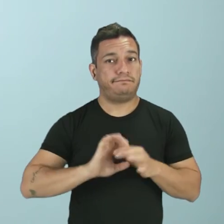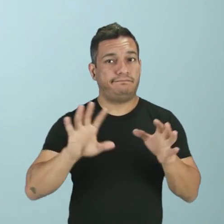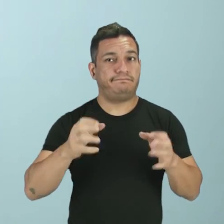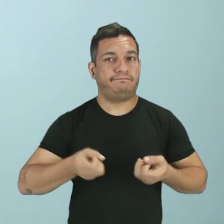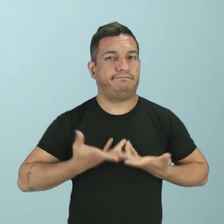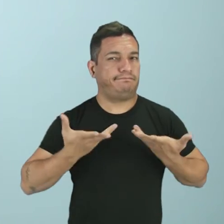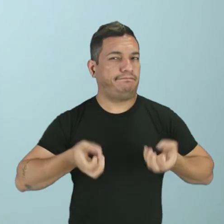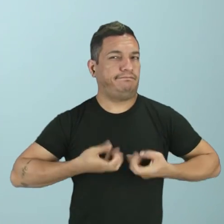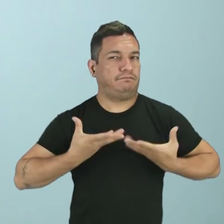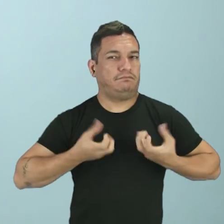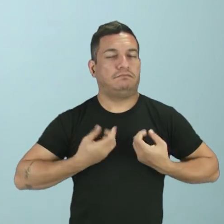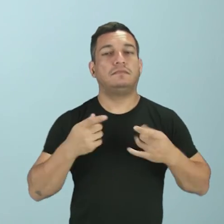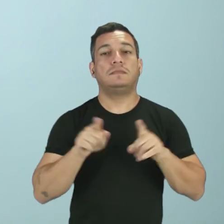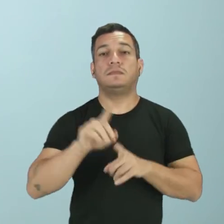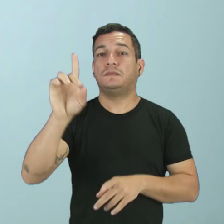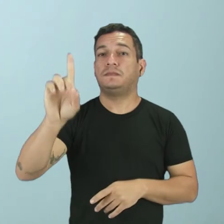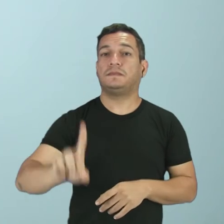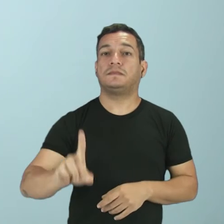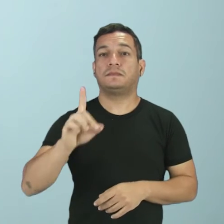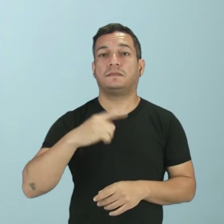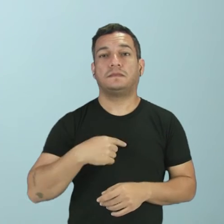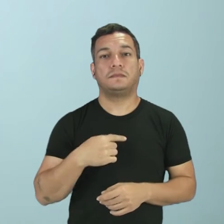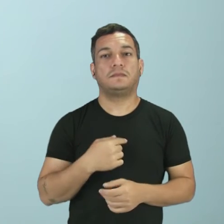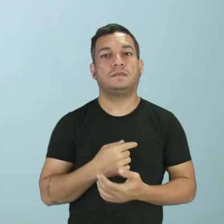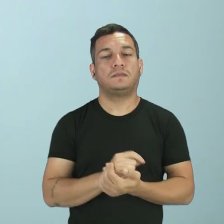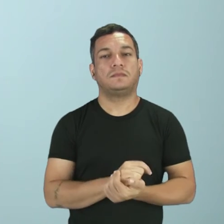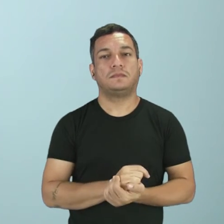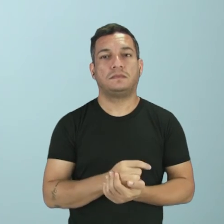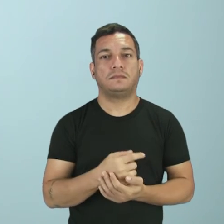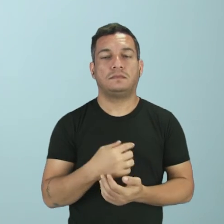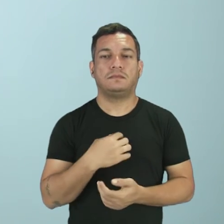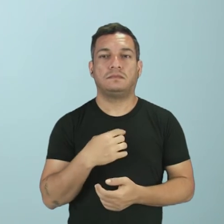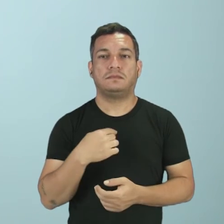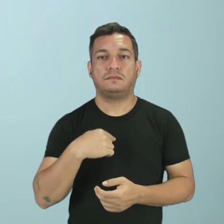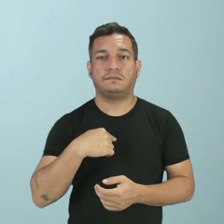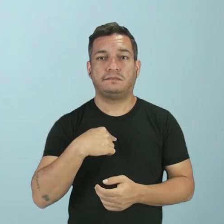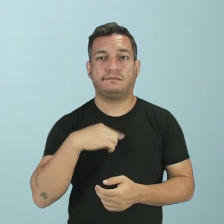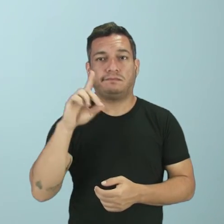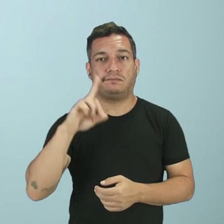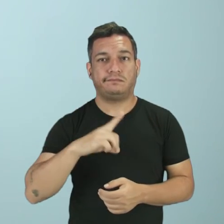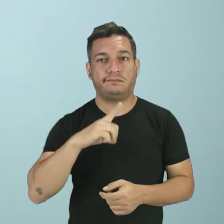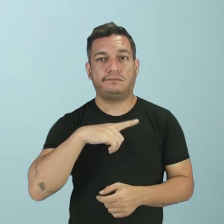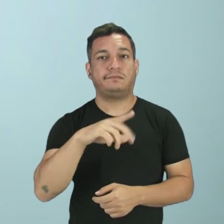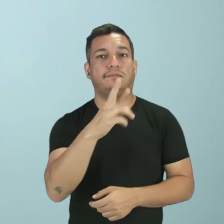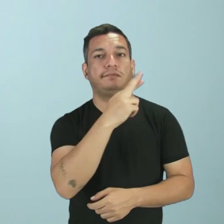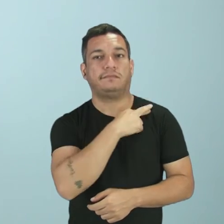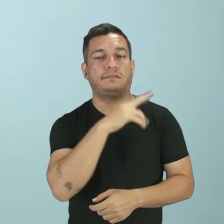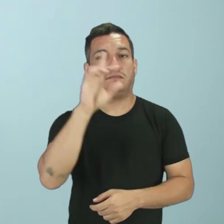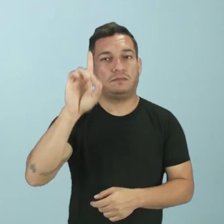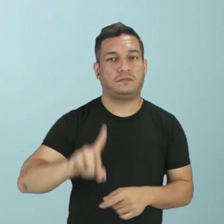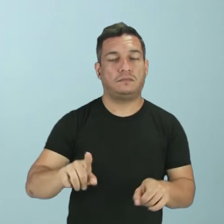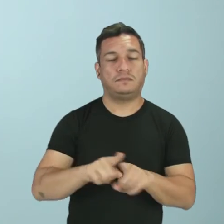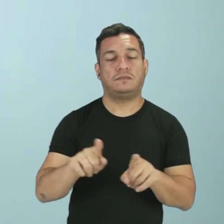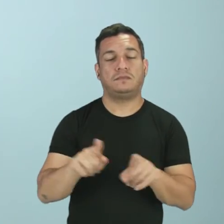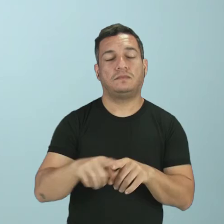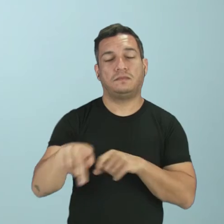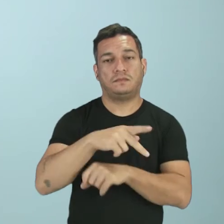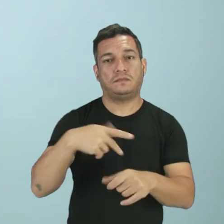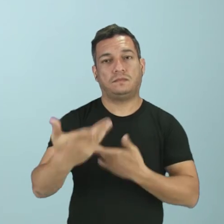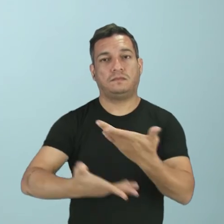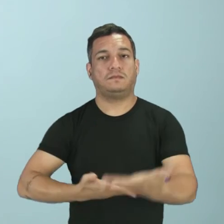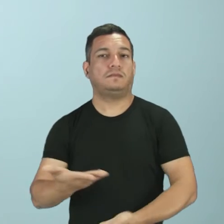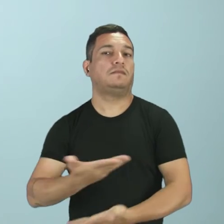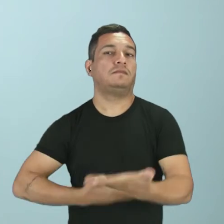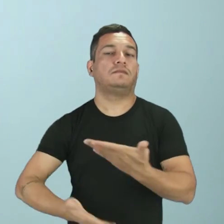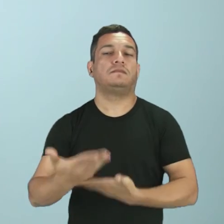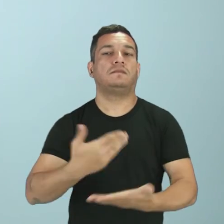de expressão, o direito de ir e vir, de um país poder comercializar com o